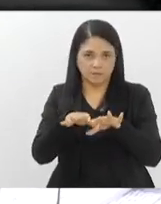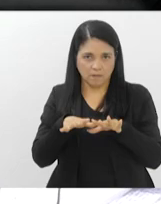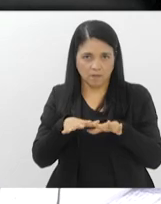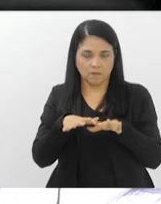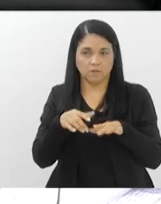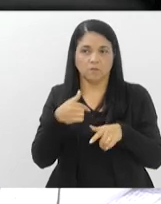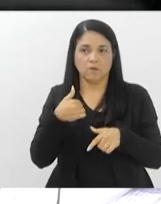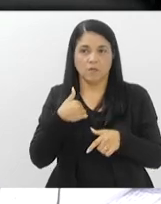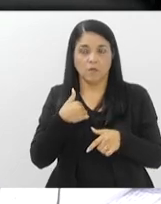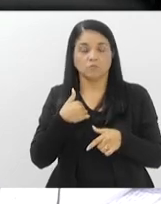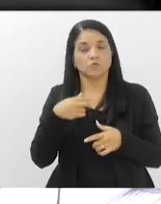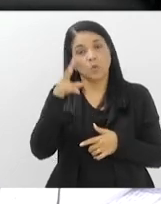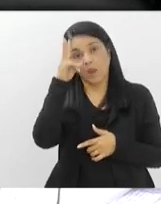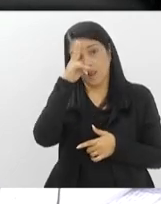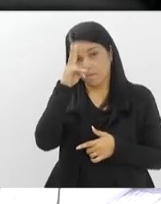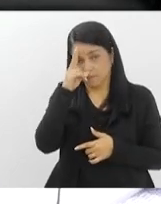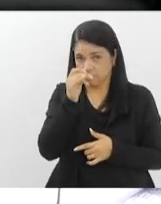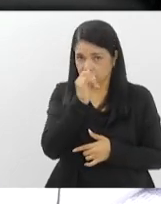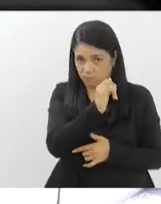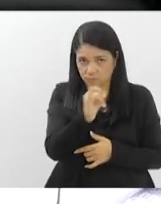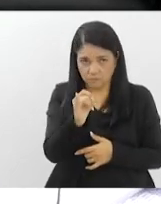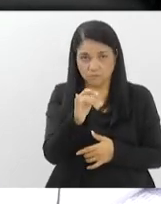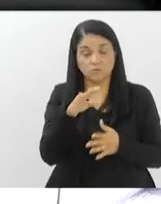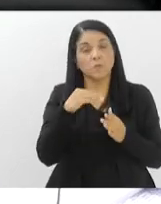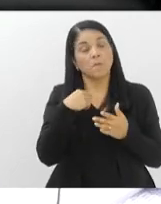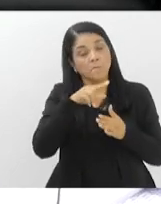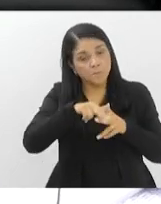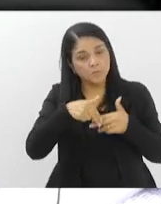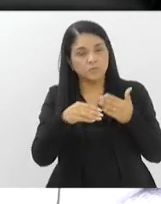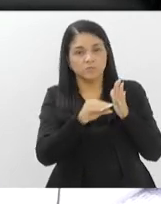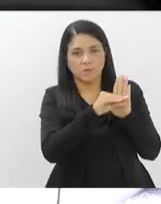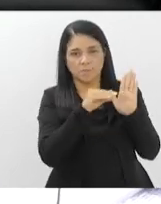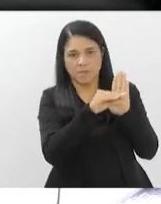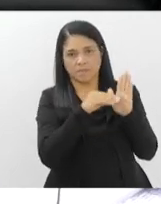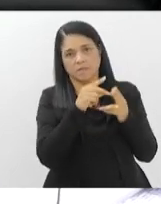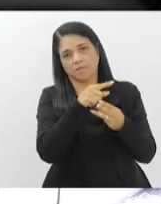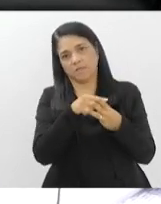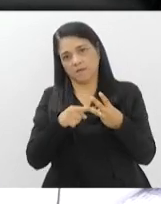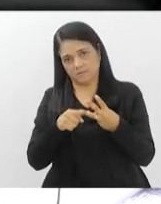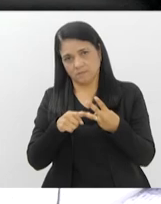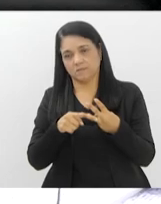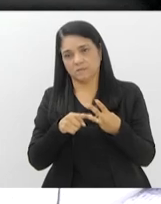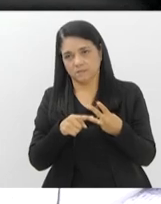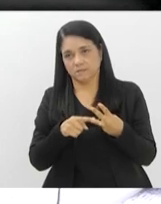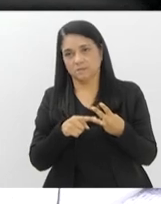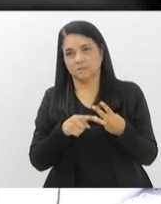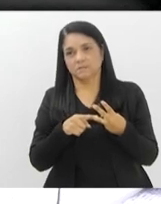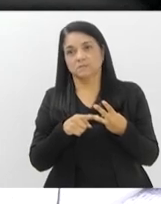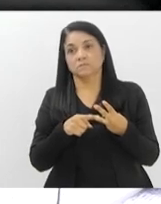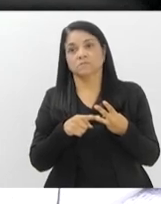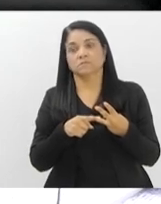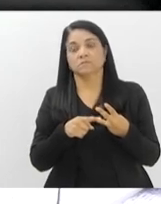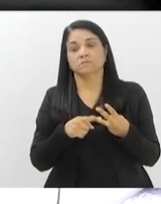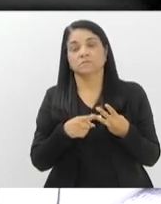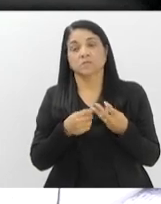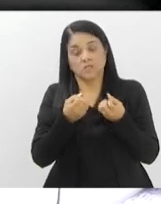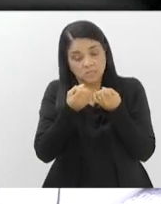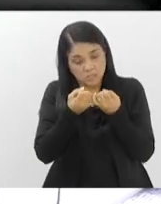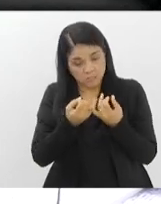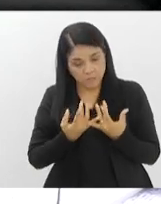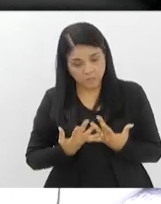só rememorando. Por isso fiz aquelas emendas e disse, e explicitei lá, estou precisando